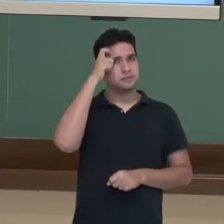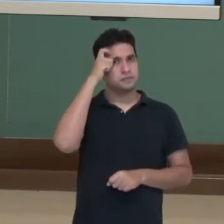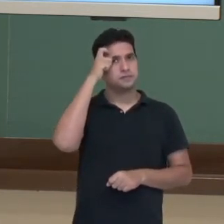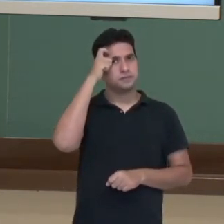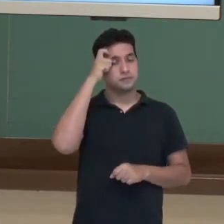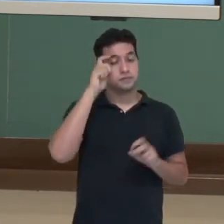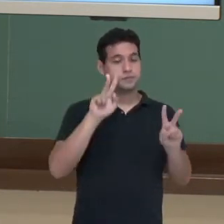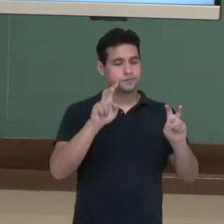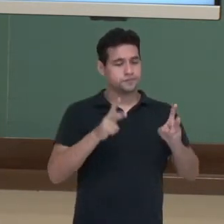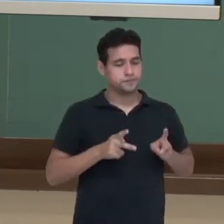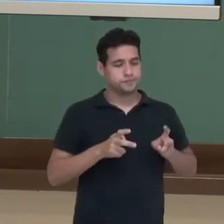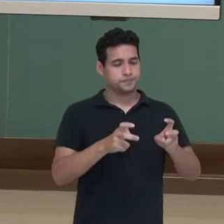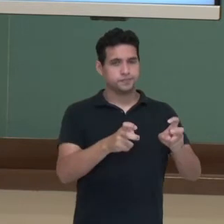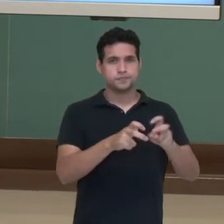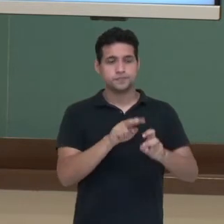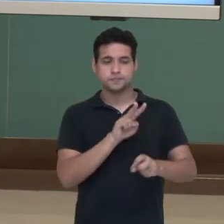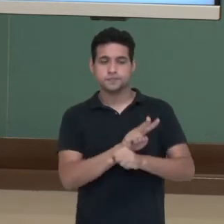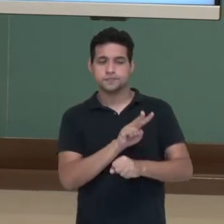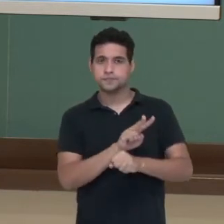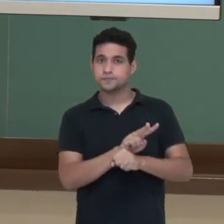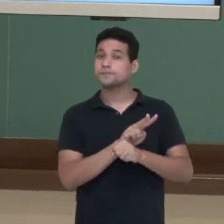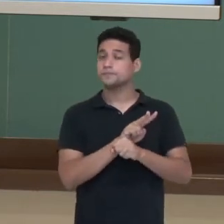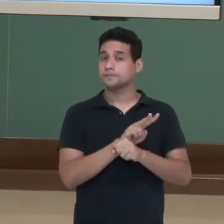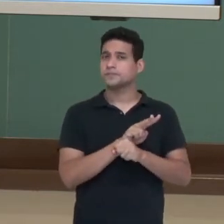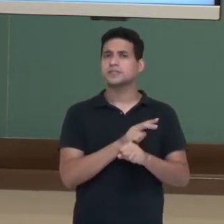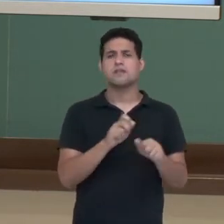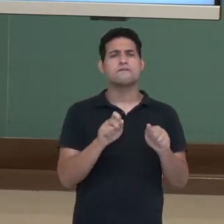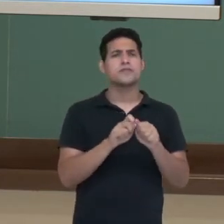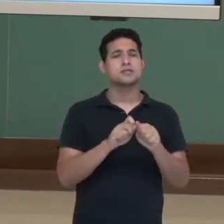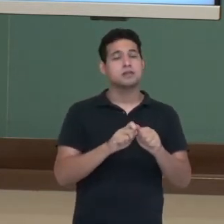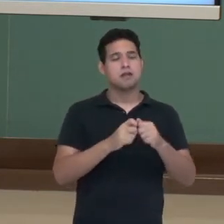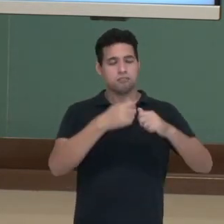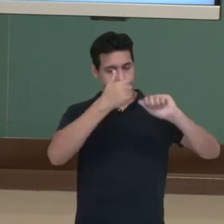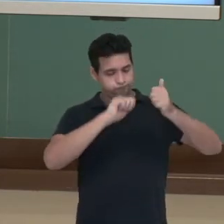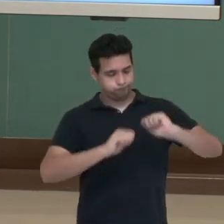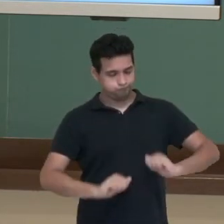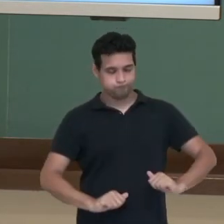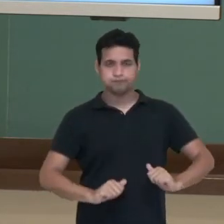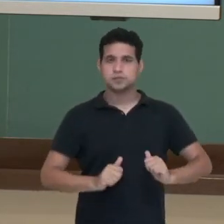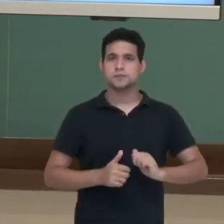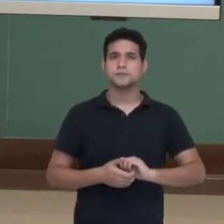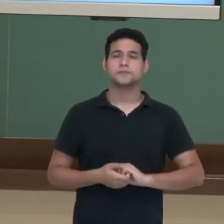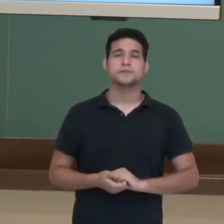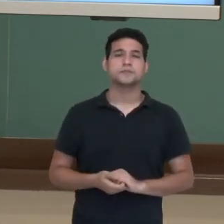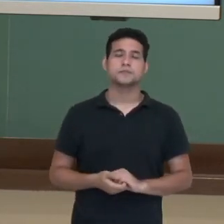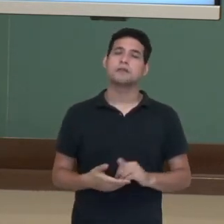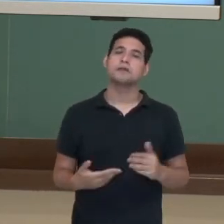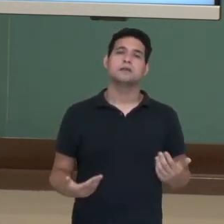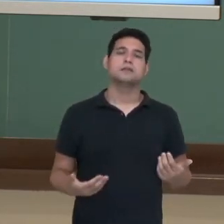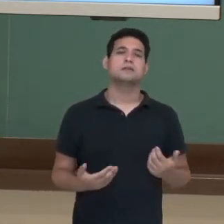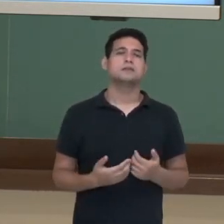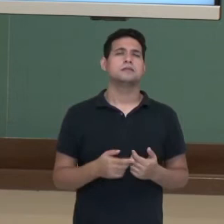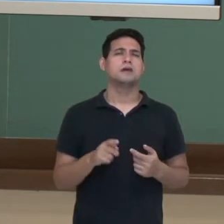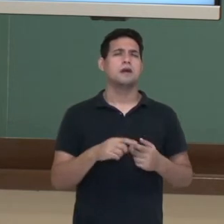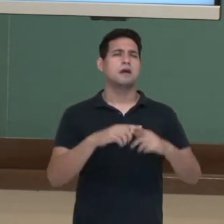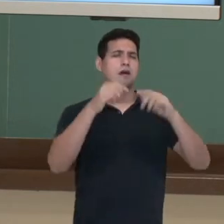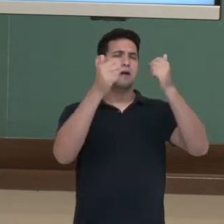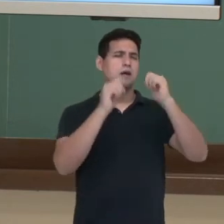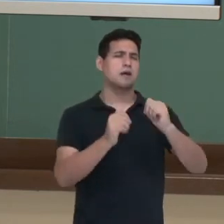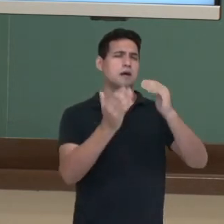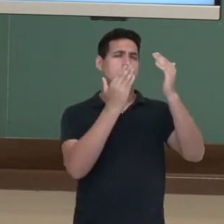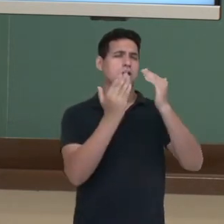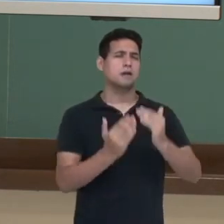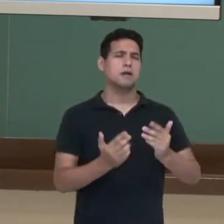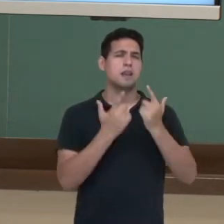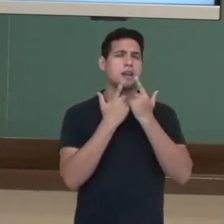conscientização do câncer da mama, do tratamento precoce, de fazer exames. Bueno, analizando la